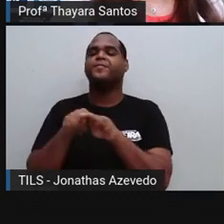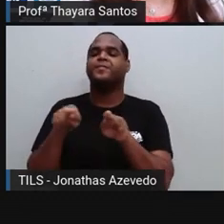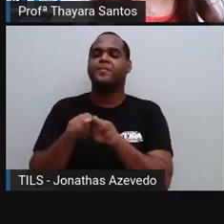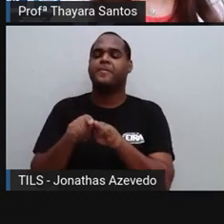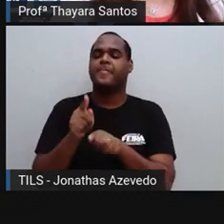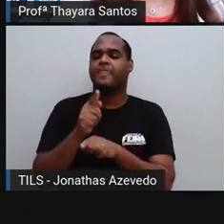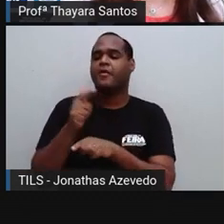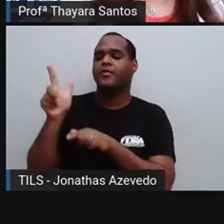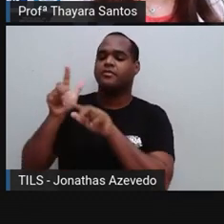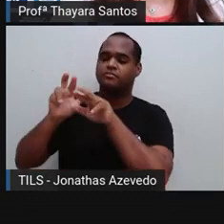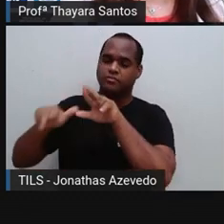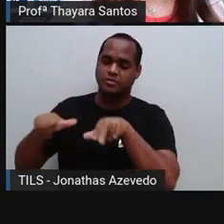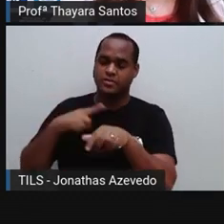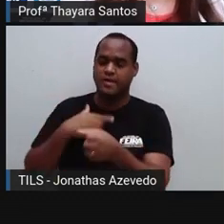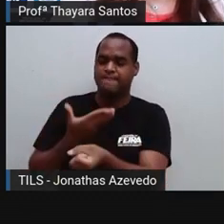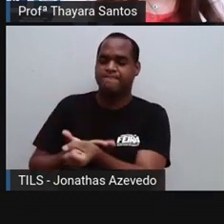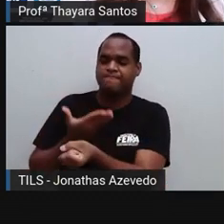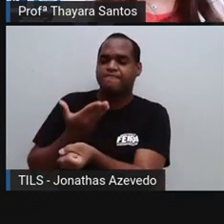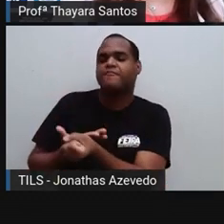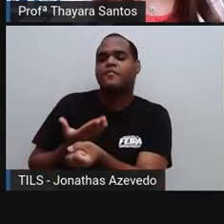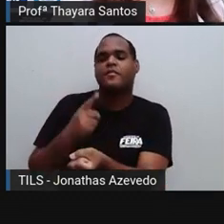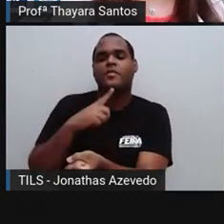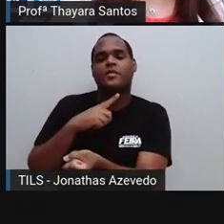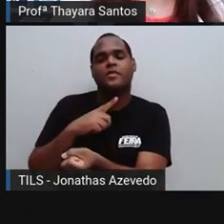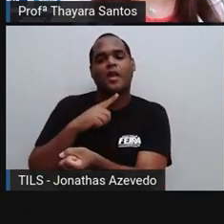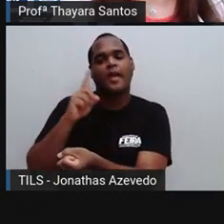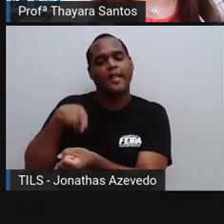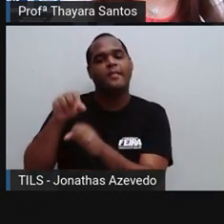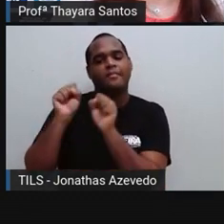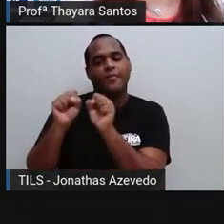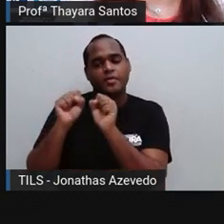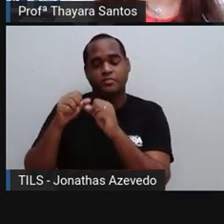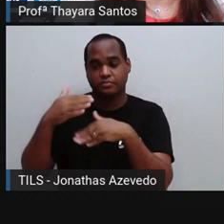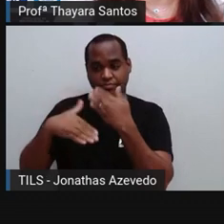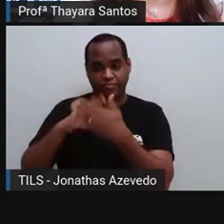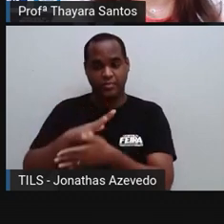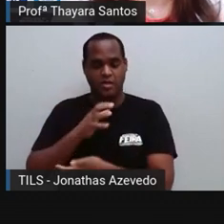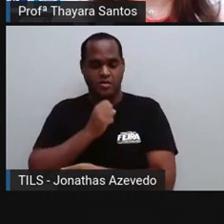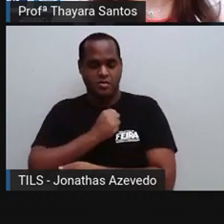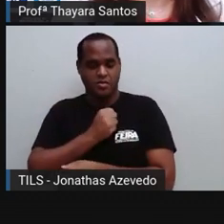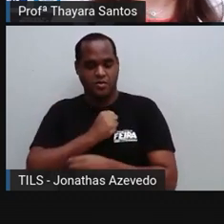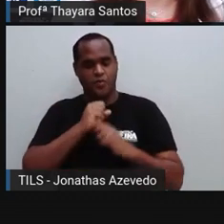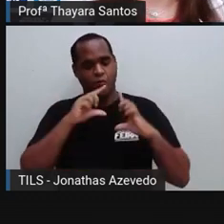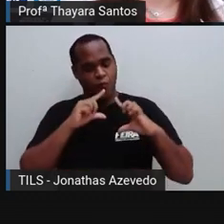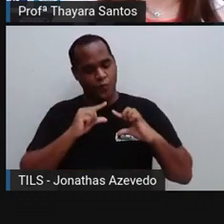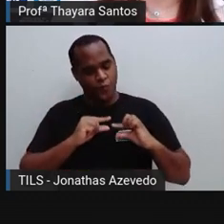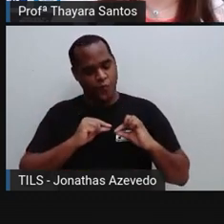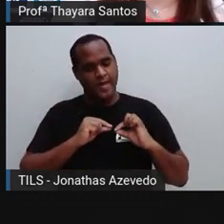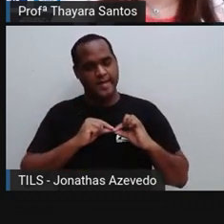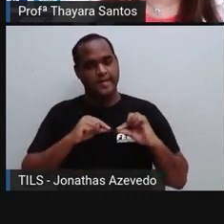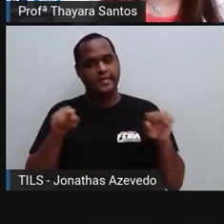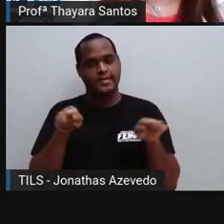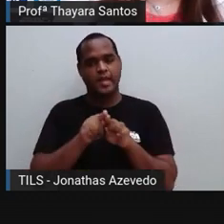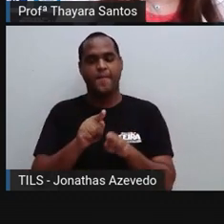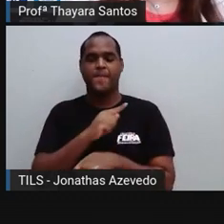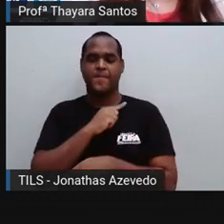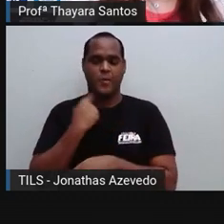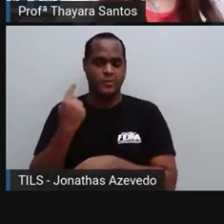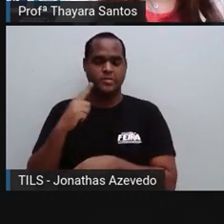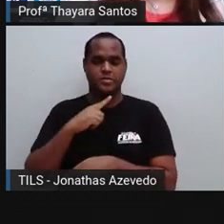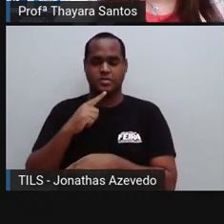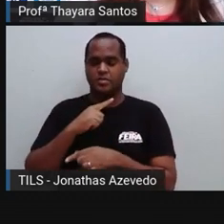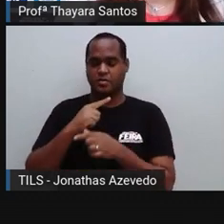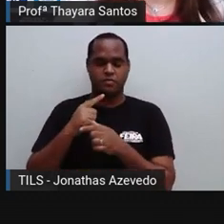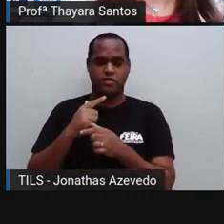E em casos de superdosagem de cocaína, ela pode causar uma parada cardiorrespiratória e levar a uma morte por